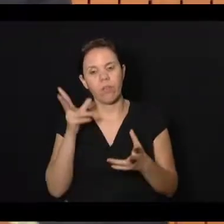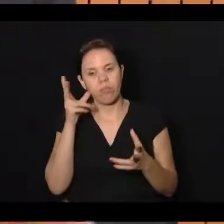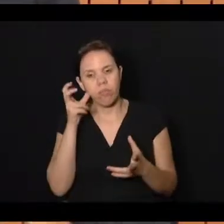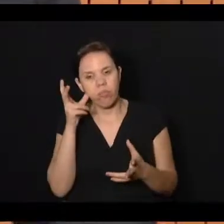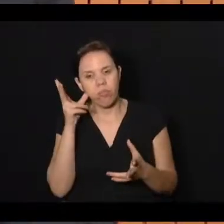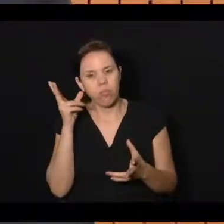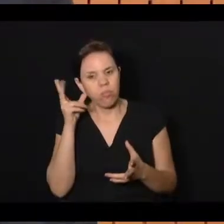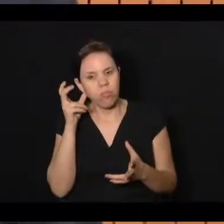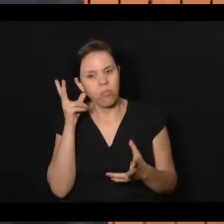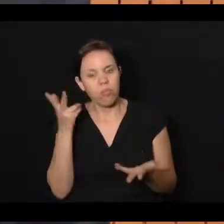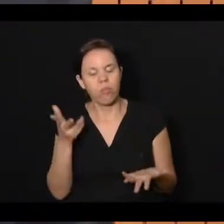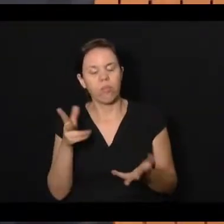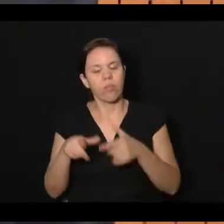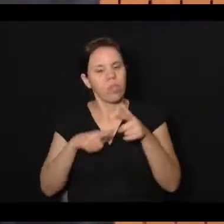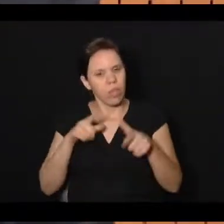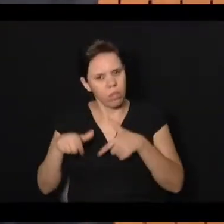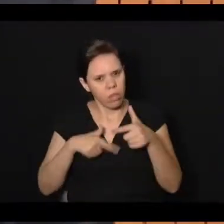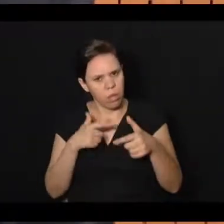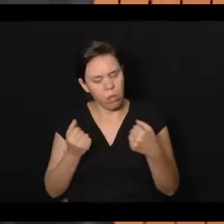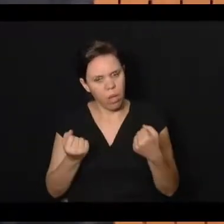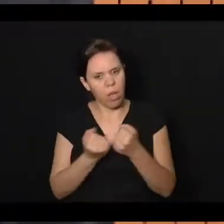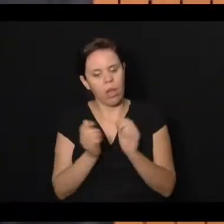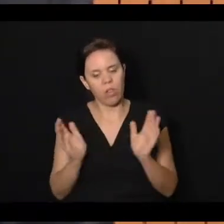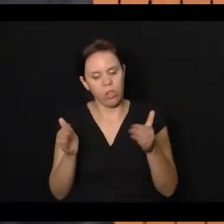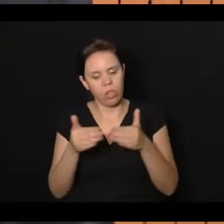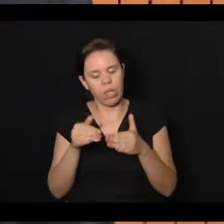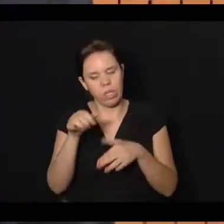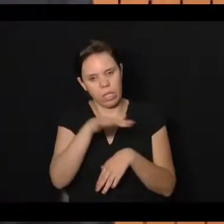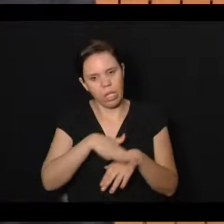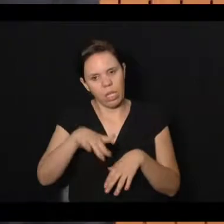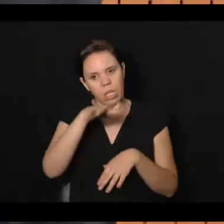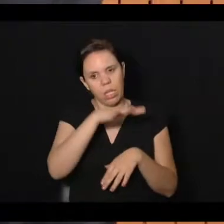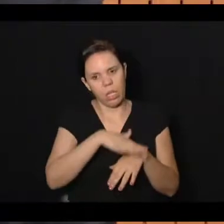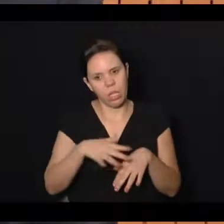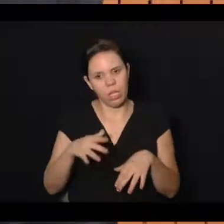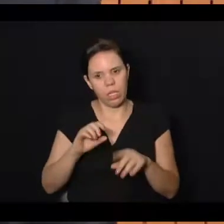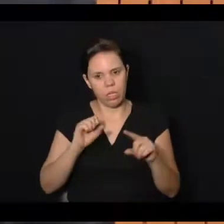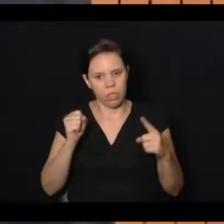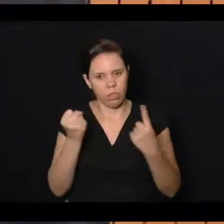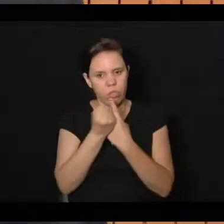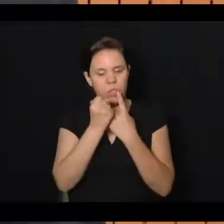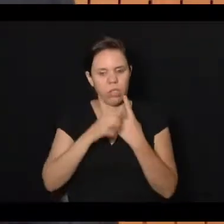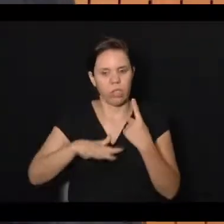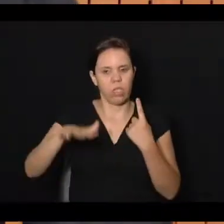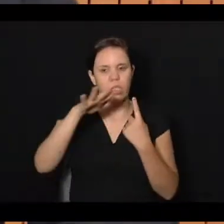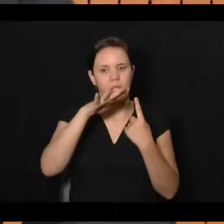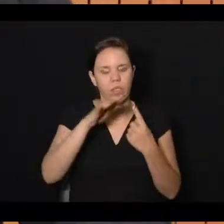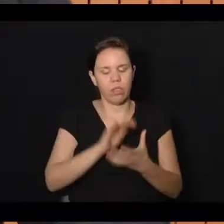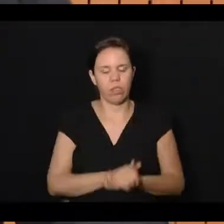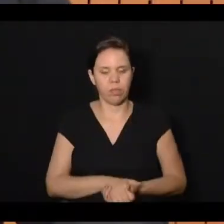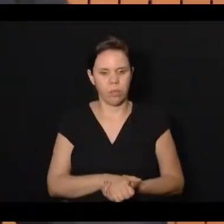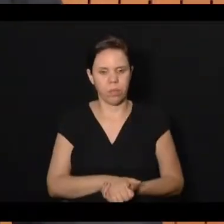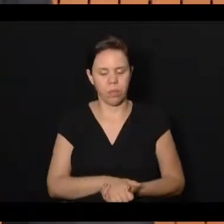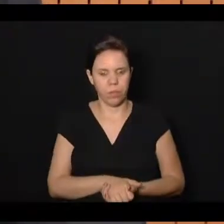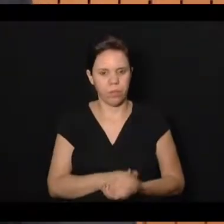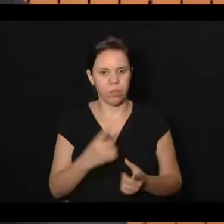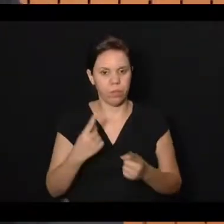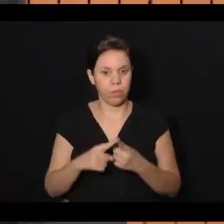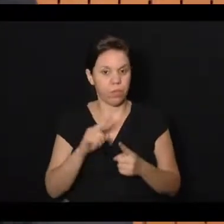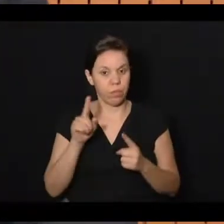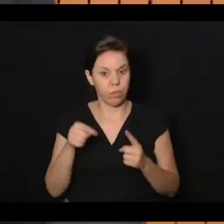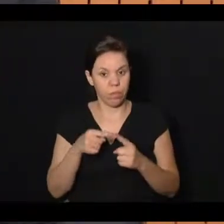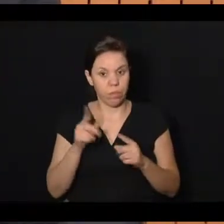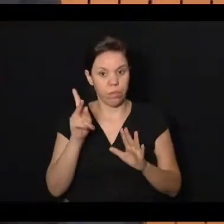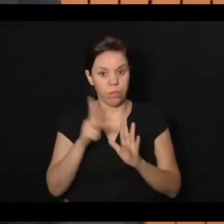trabalho é nessa nessa área da sociedade até porque é o objetivo desse